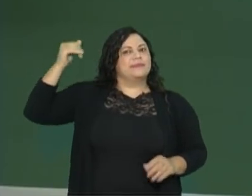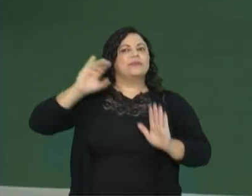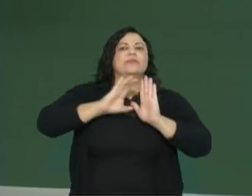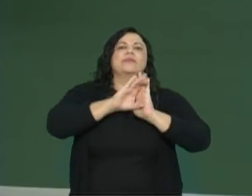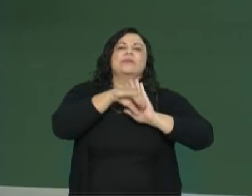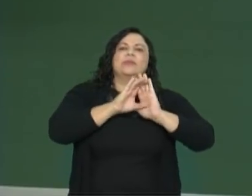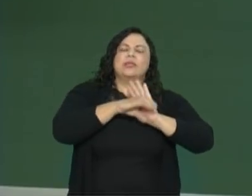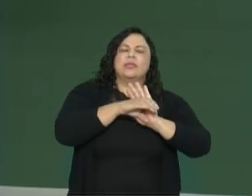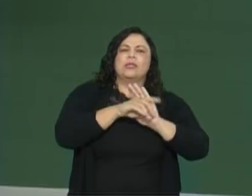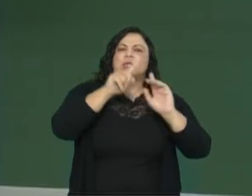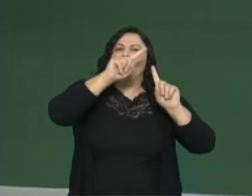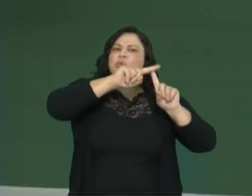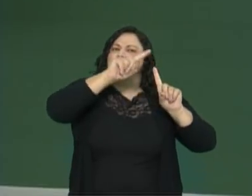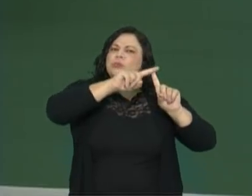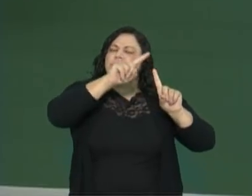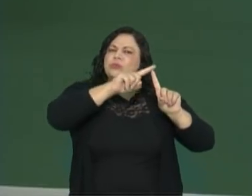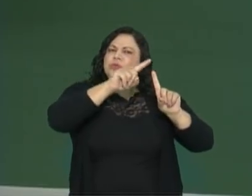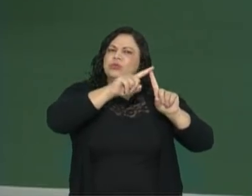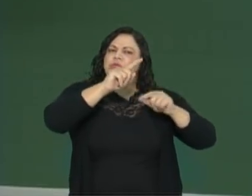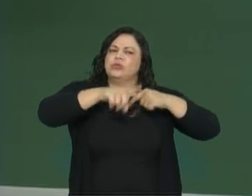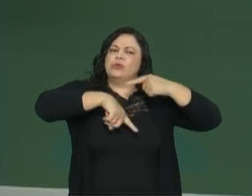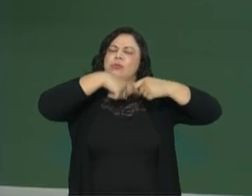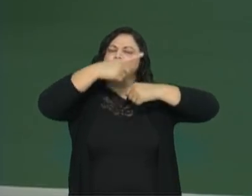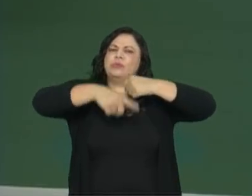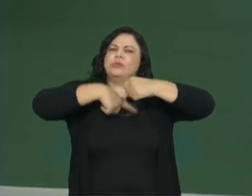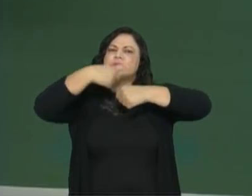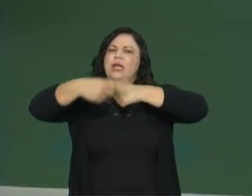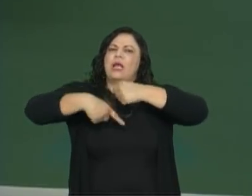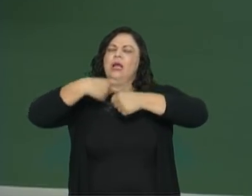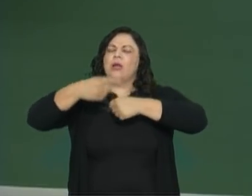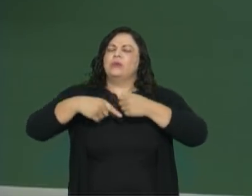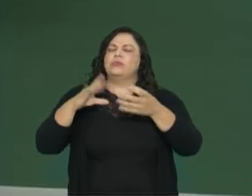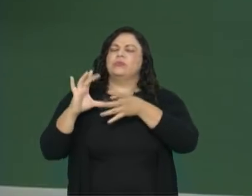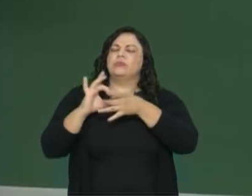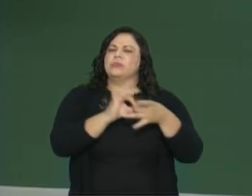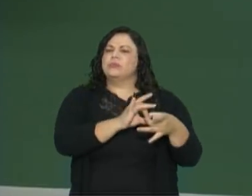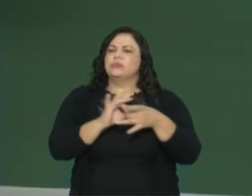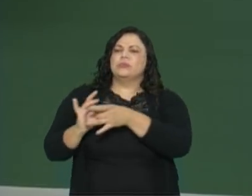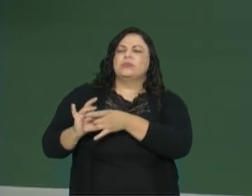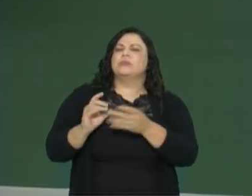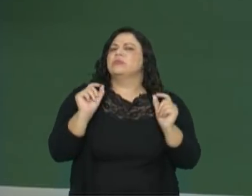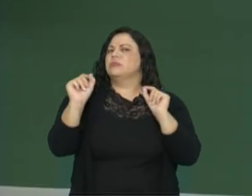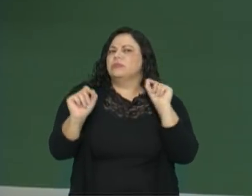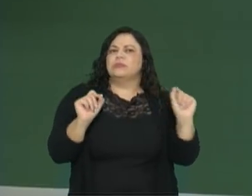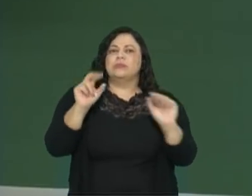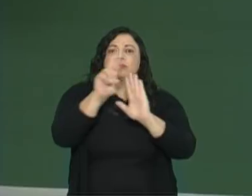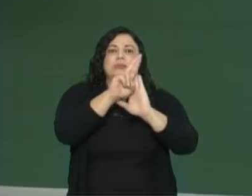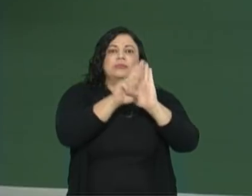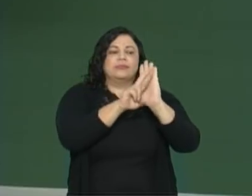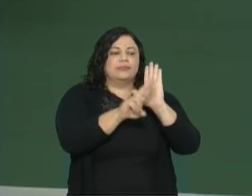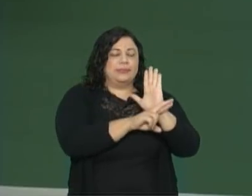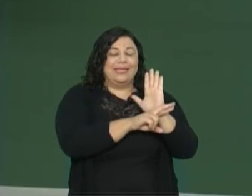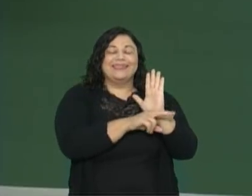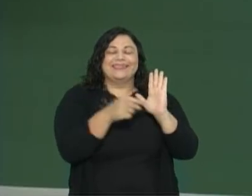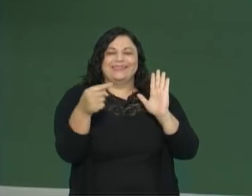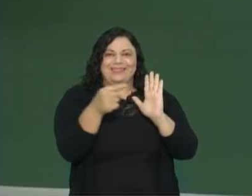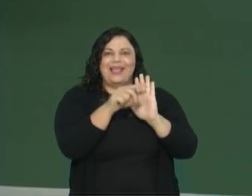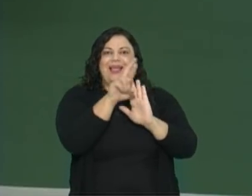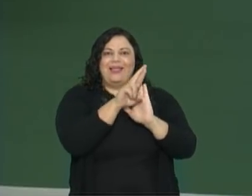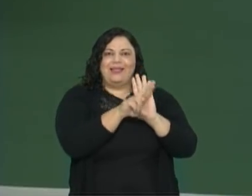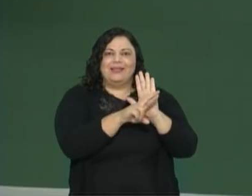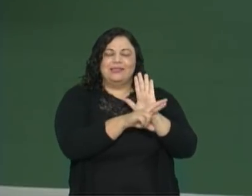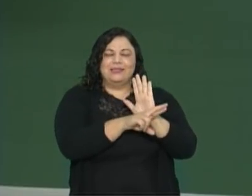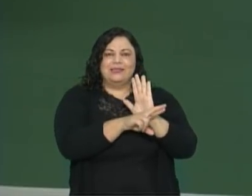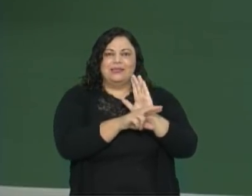Que tipo de átomo faz ligação metálica? Quem liga com quem? Entender as regras de ligações metálicas. Então, as ligações metálicas,